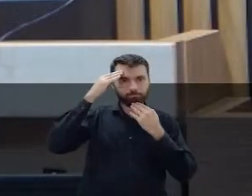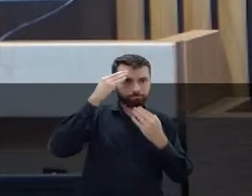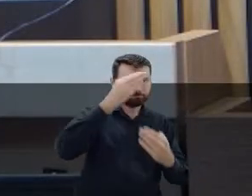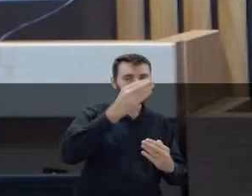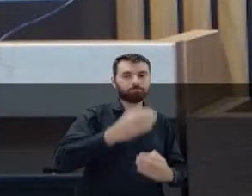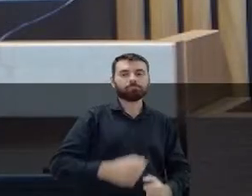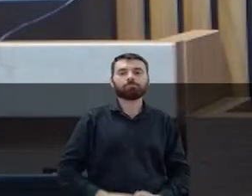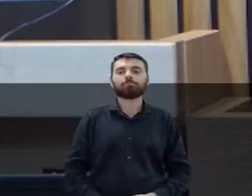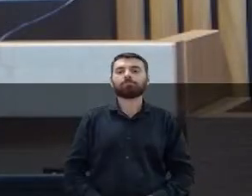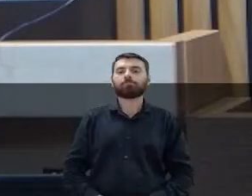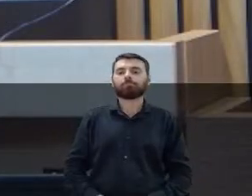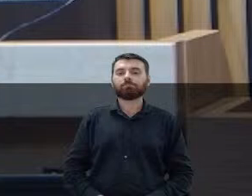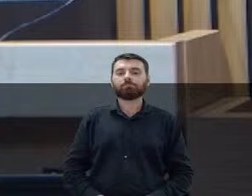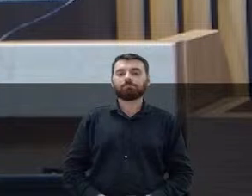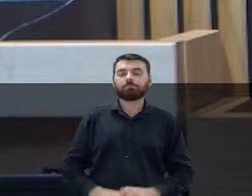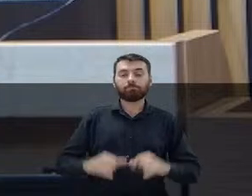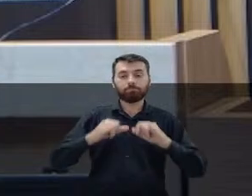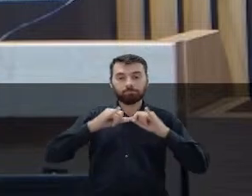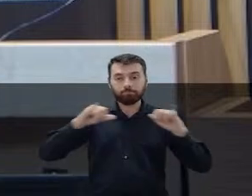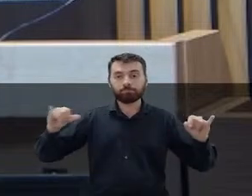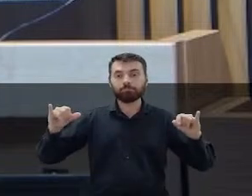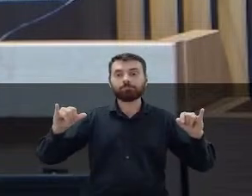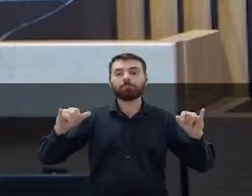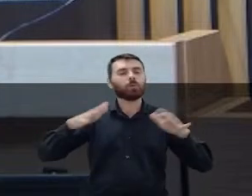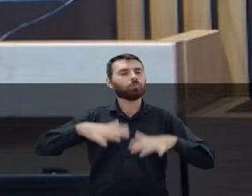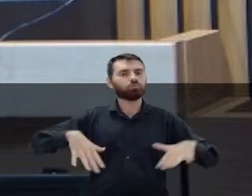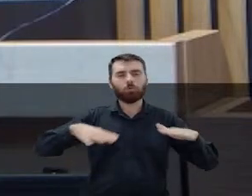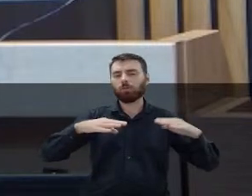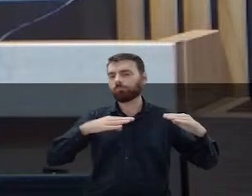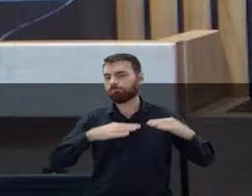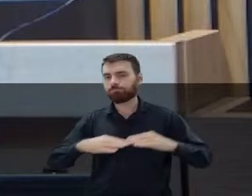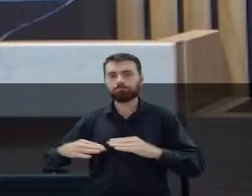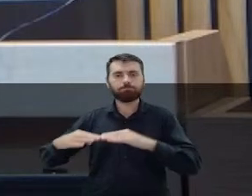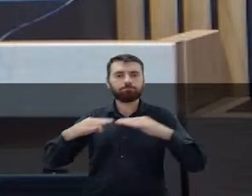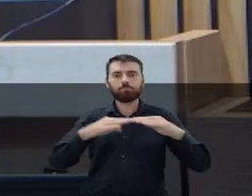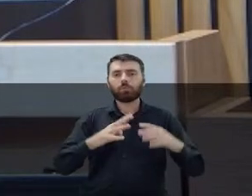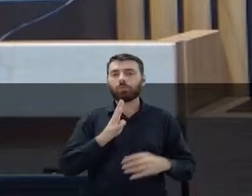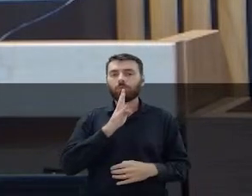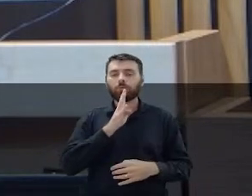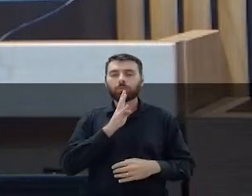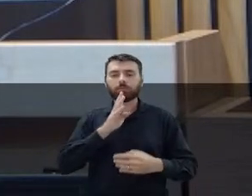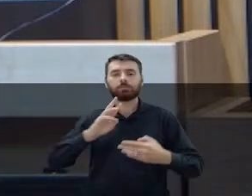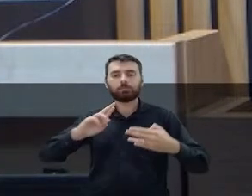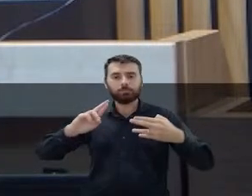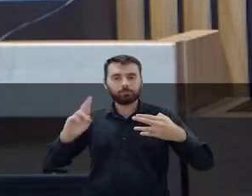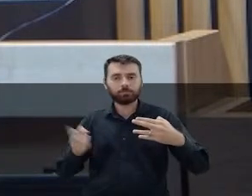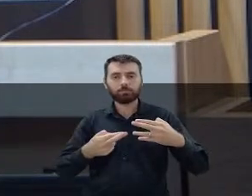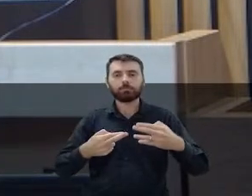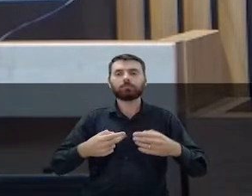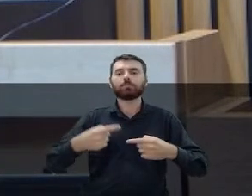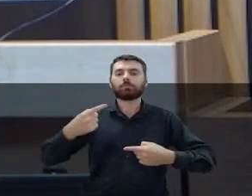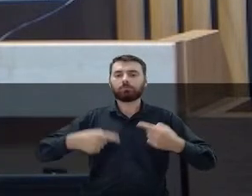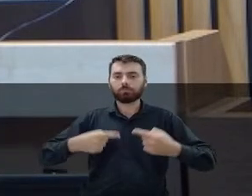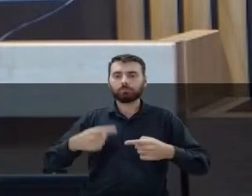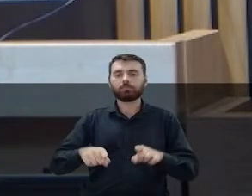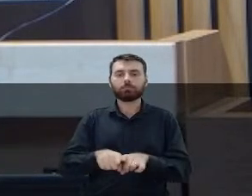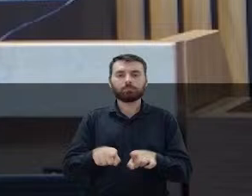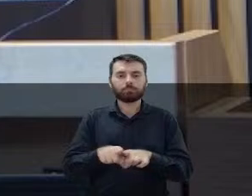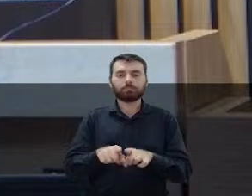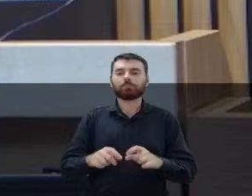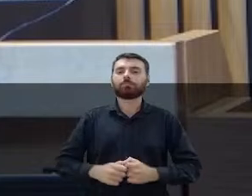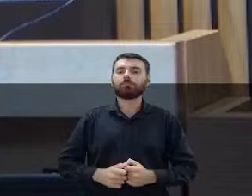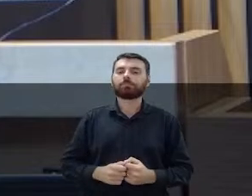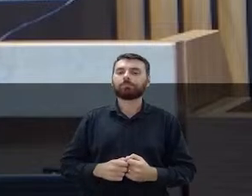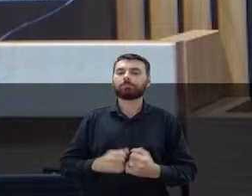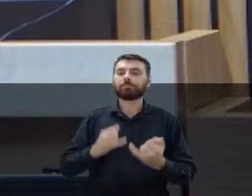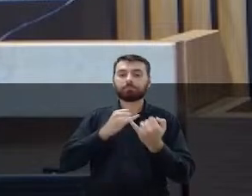Nicanor. Com proclamação, por unanimidade, conhecer dos recursos e das contrarrazões e, no mérito, dar